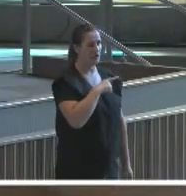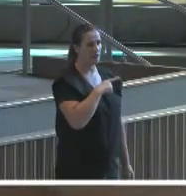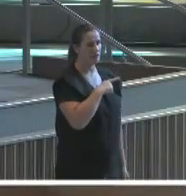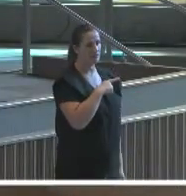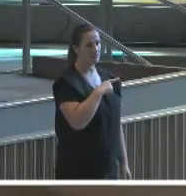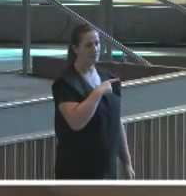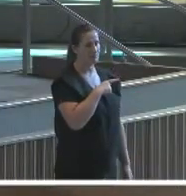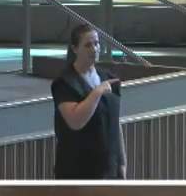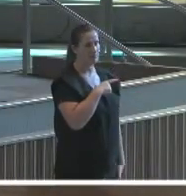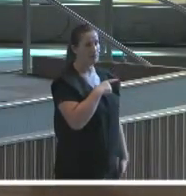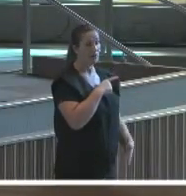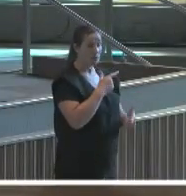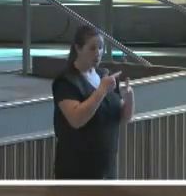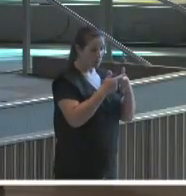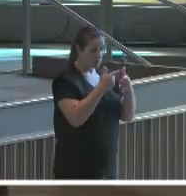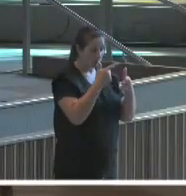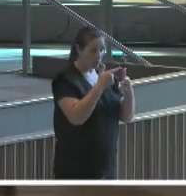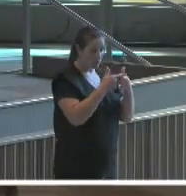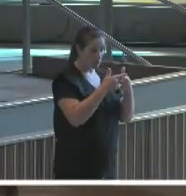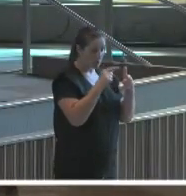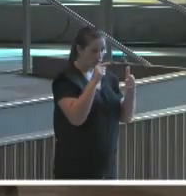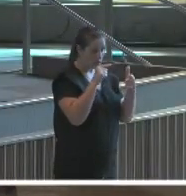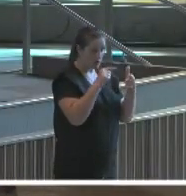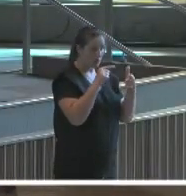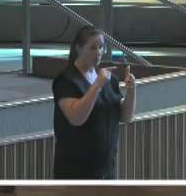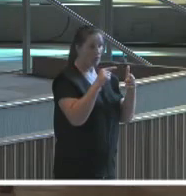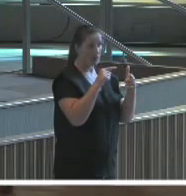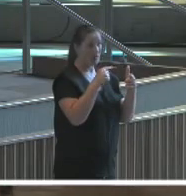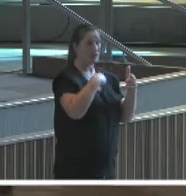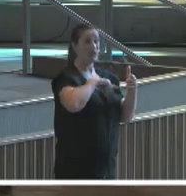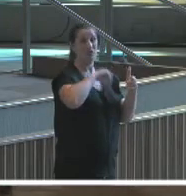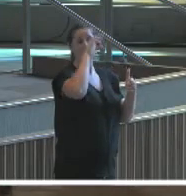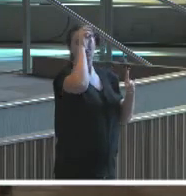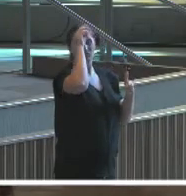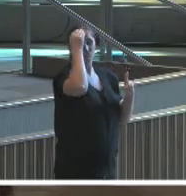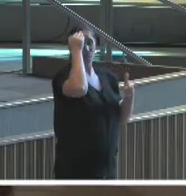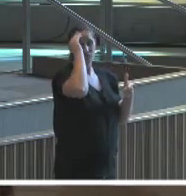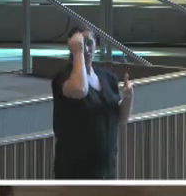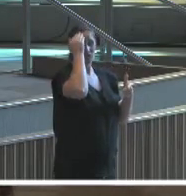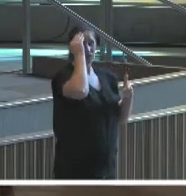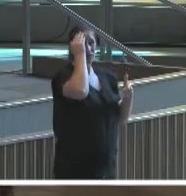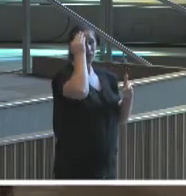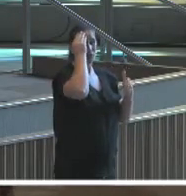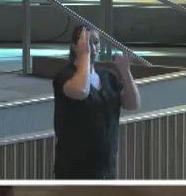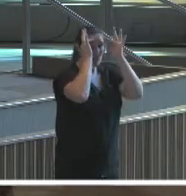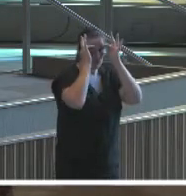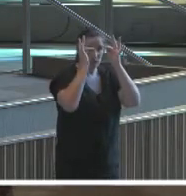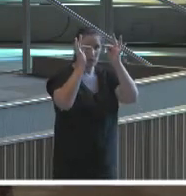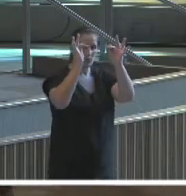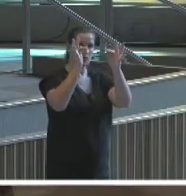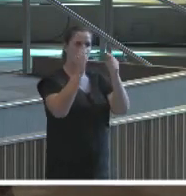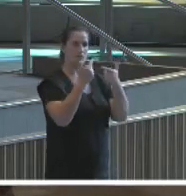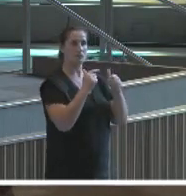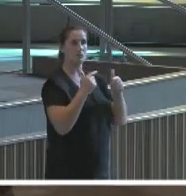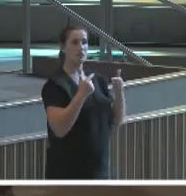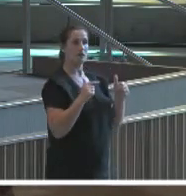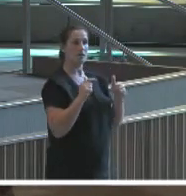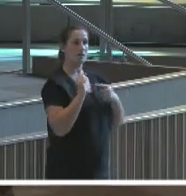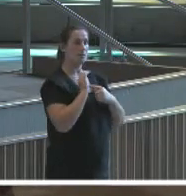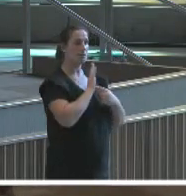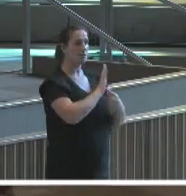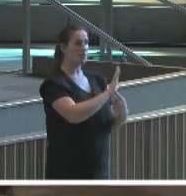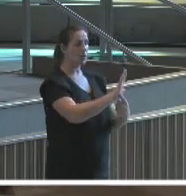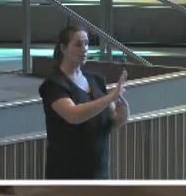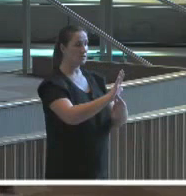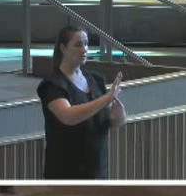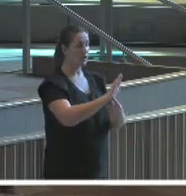E o grande problema é que não entendemos que a nossa infidelidade revela o tipo de